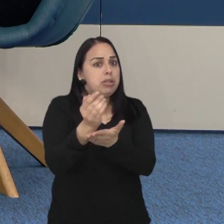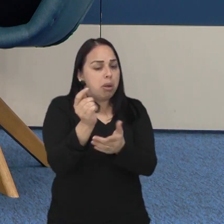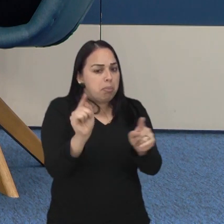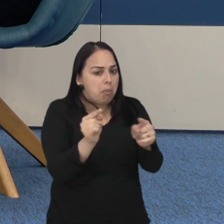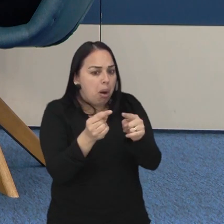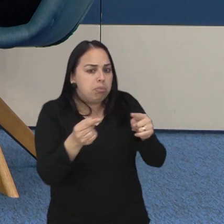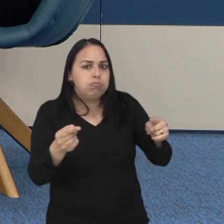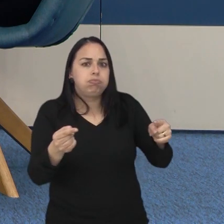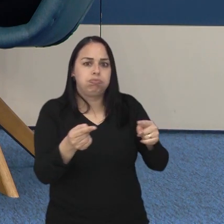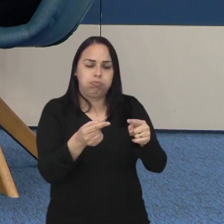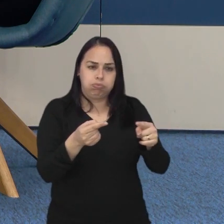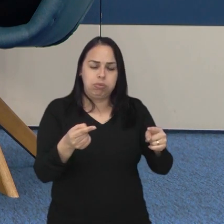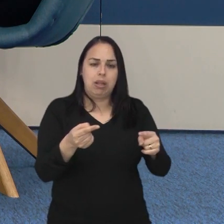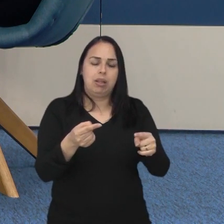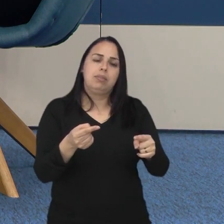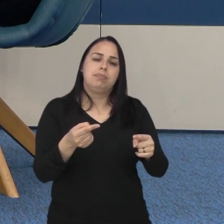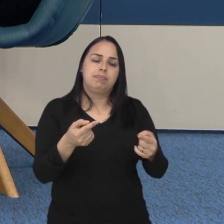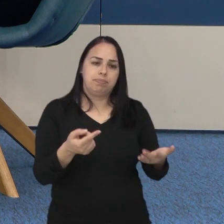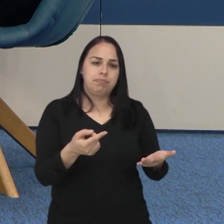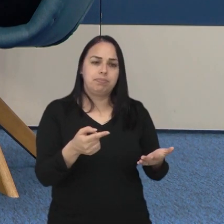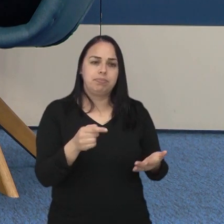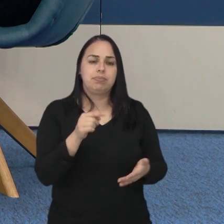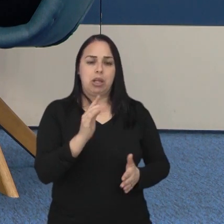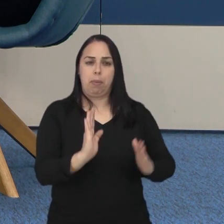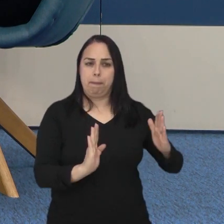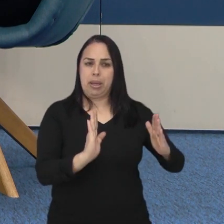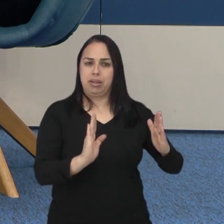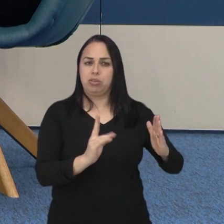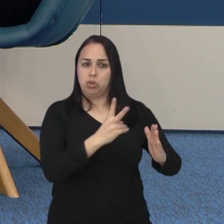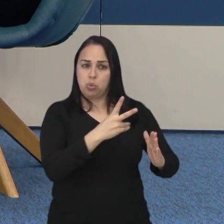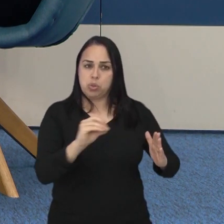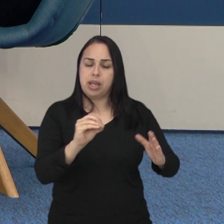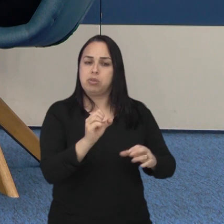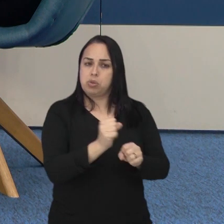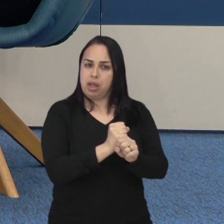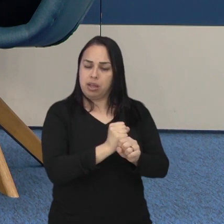bicentenário, e visando inclusive